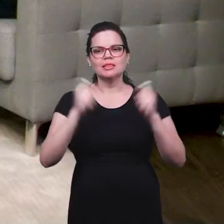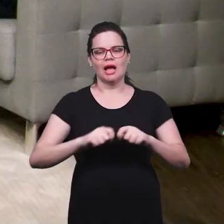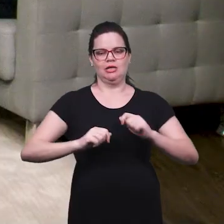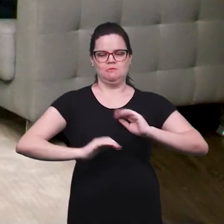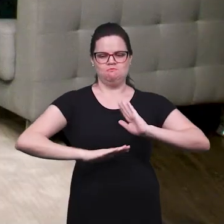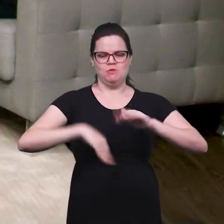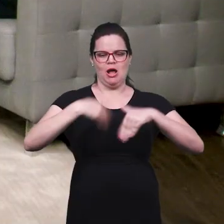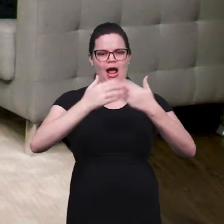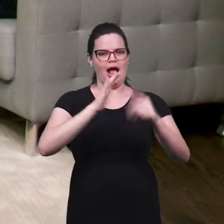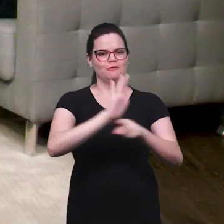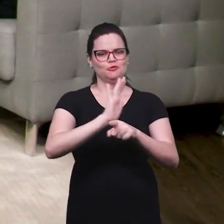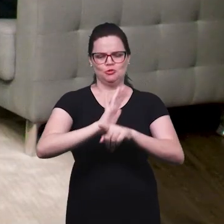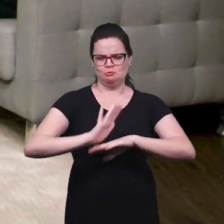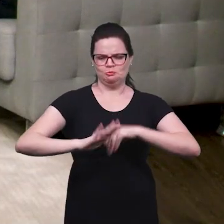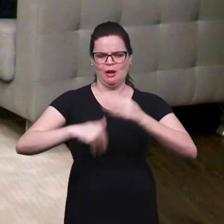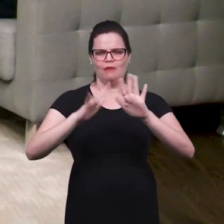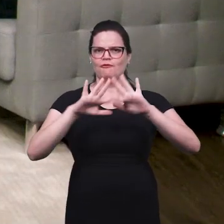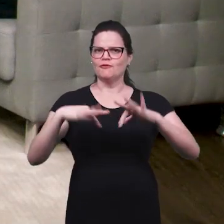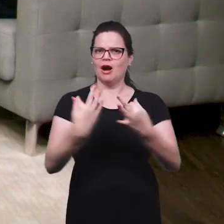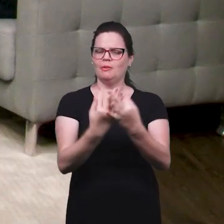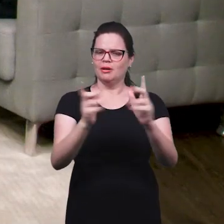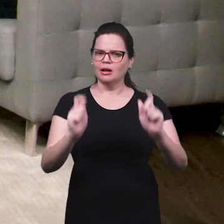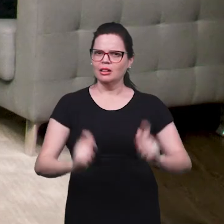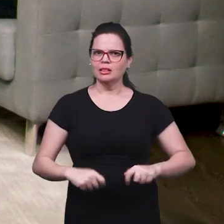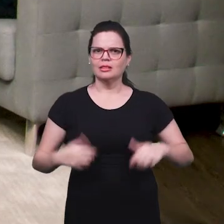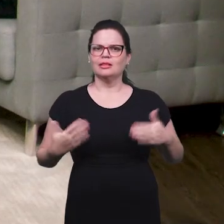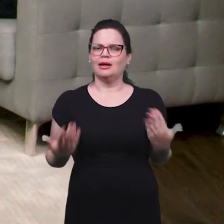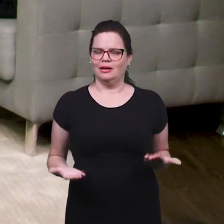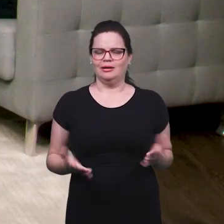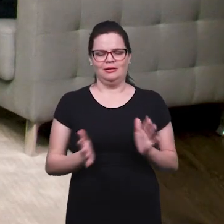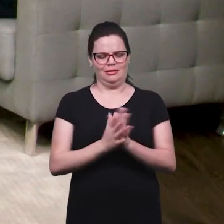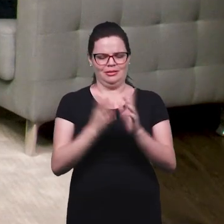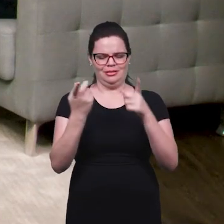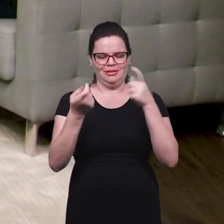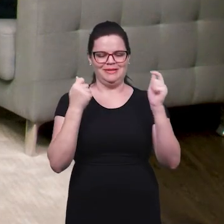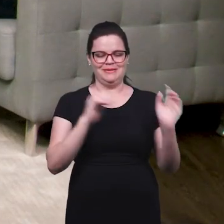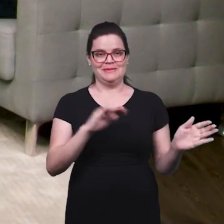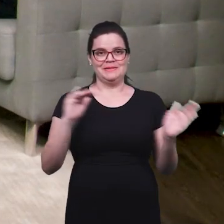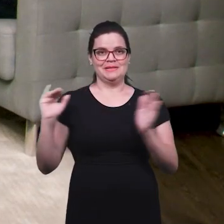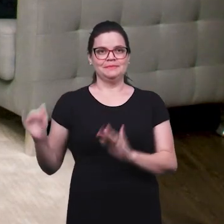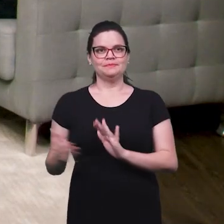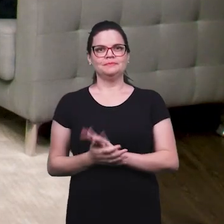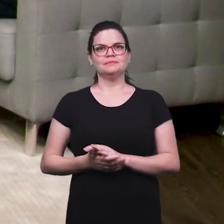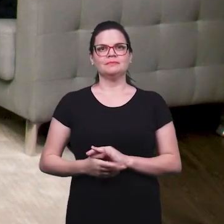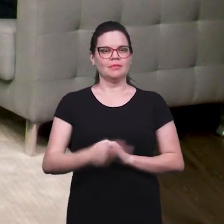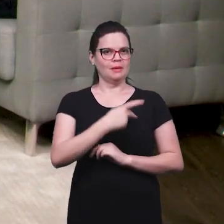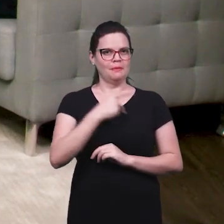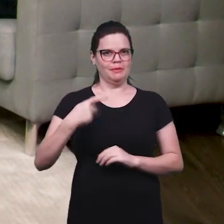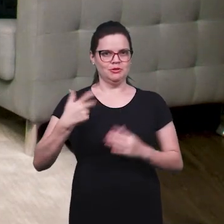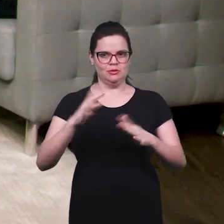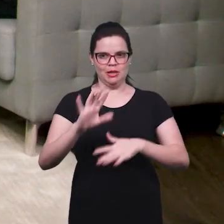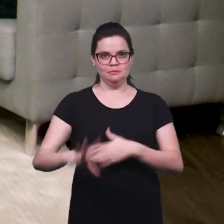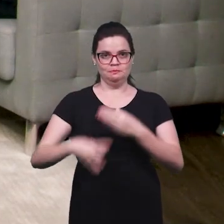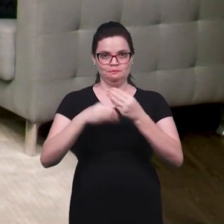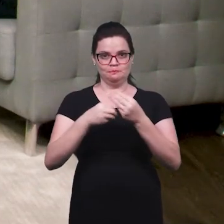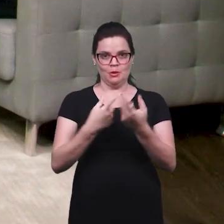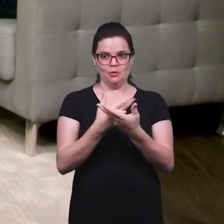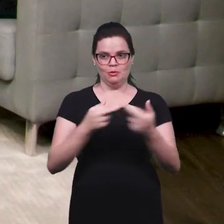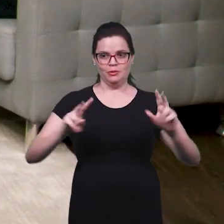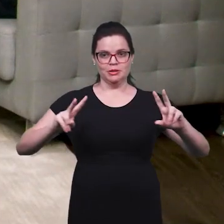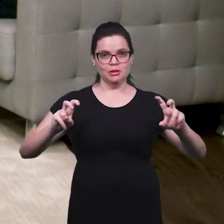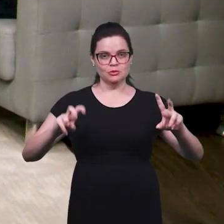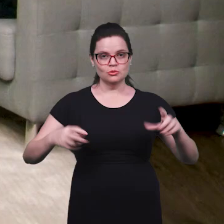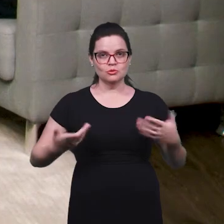casa. Isso é maravilhoso. Louvado seja o nome do Senhor. Pastor Cosme, quer fazer alguma consideração ainda a respeito